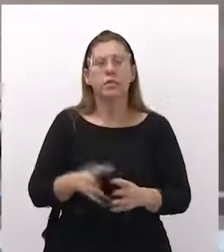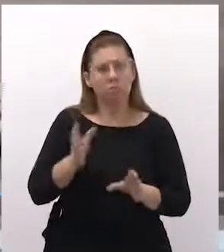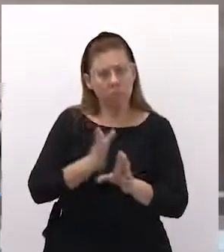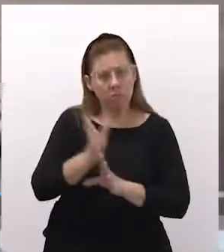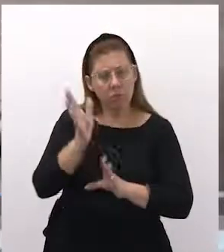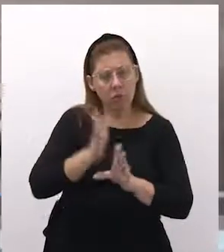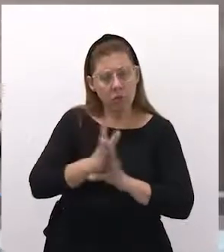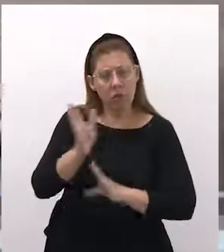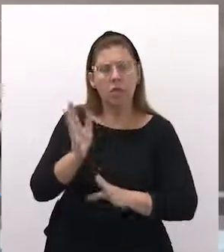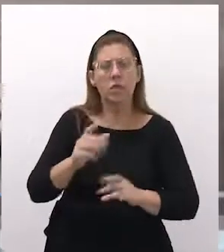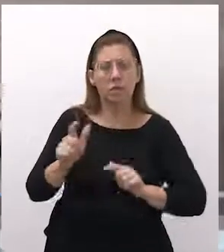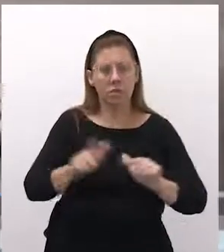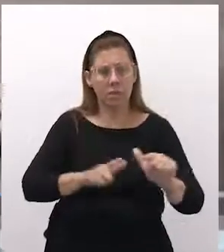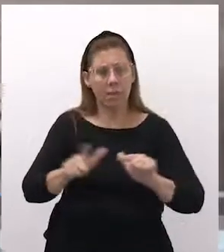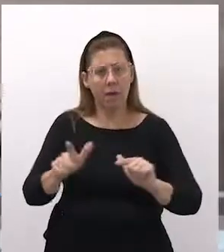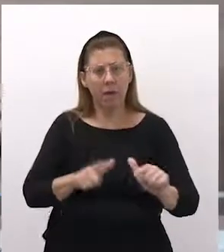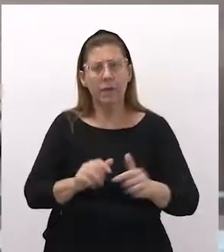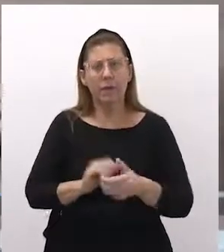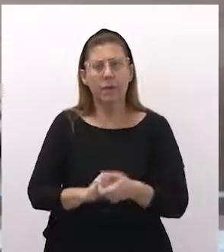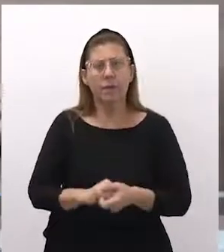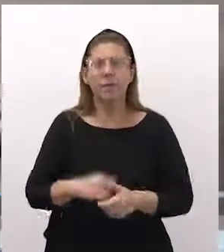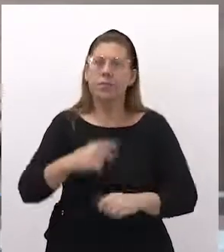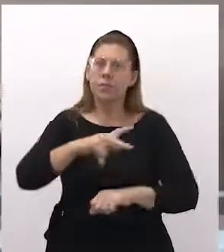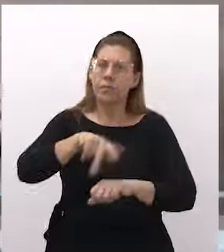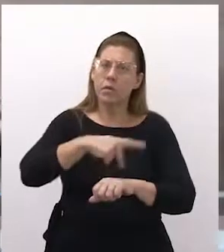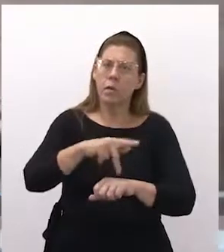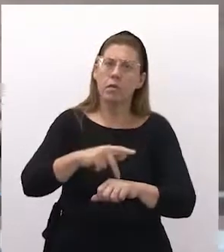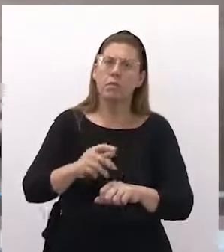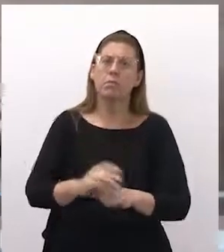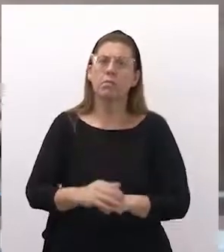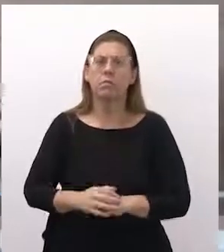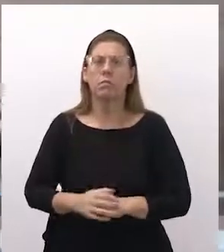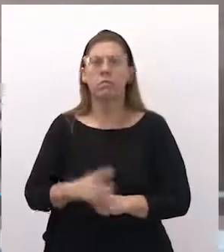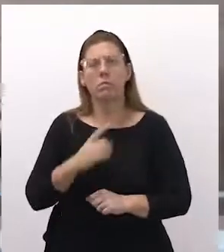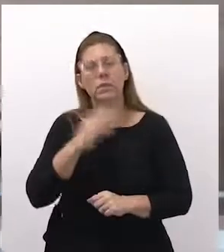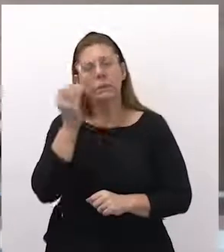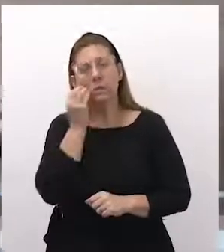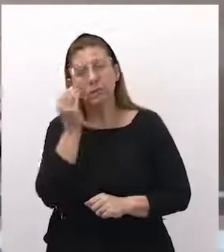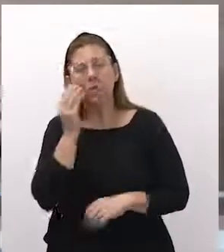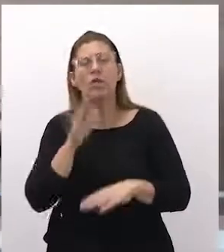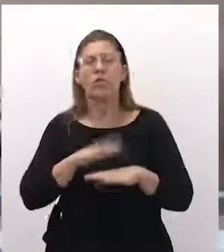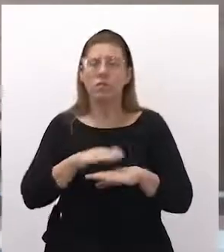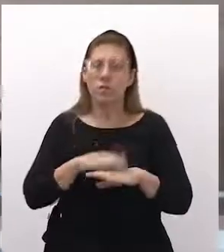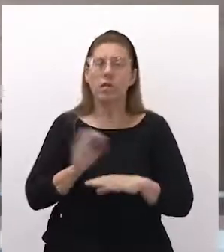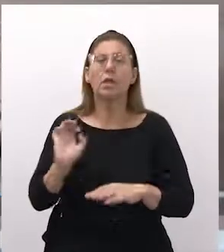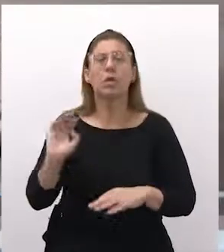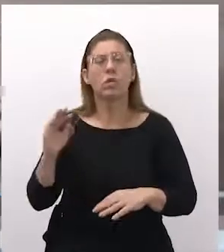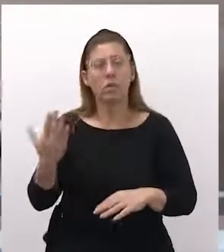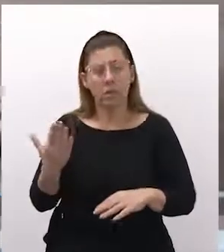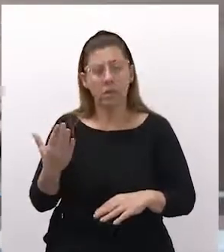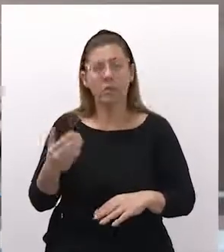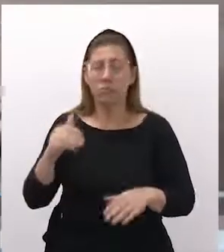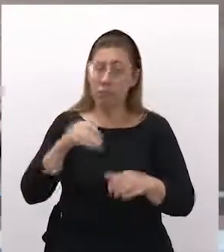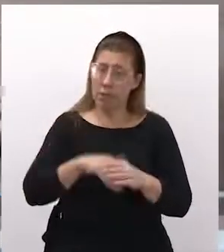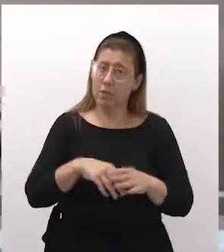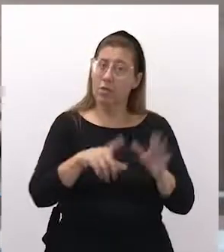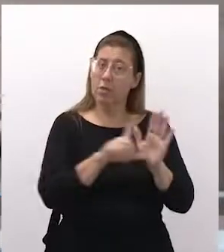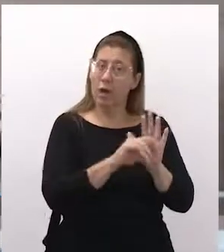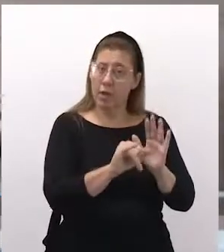Organização Internacional do Trabalho é que esses países que ratifiquem, eles têm que cumprir isso que está na